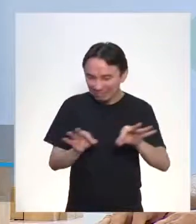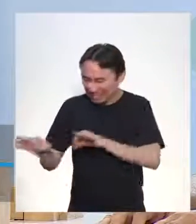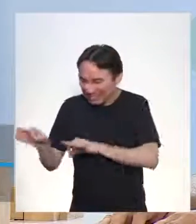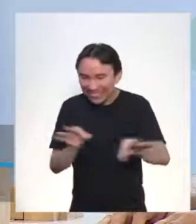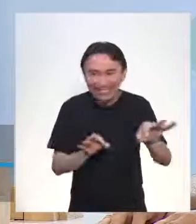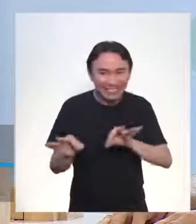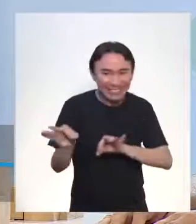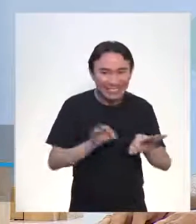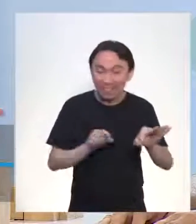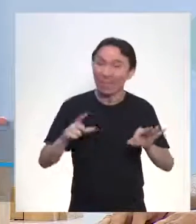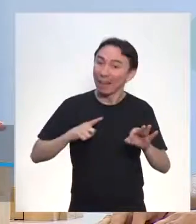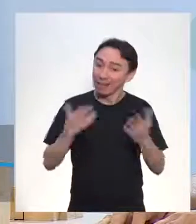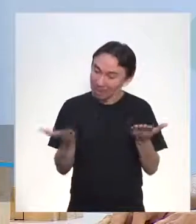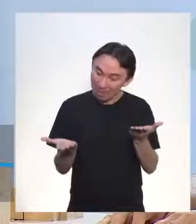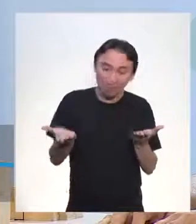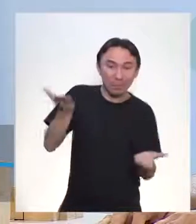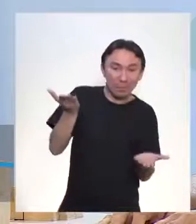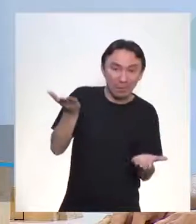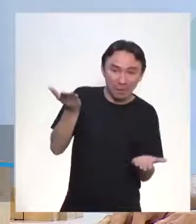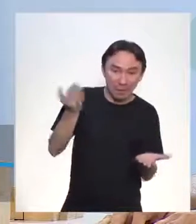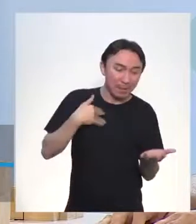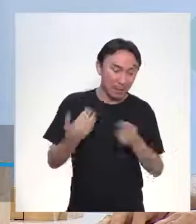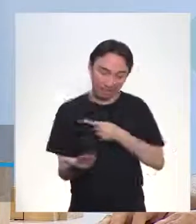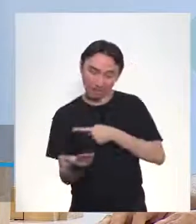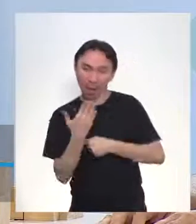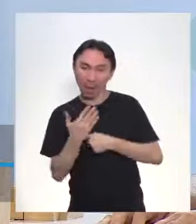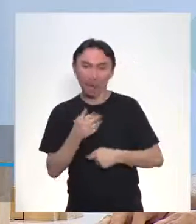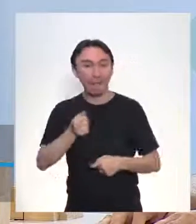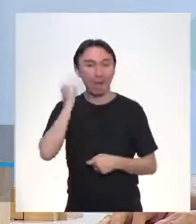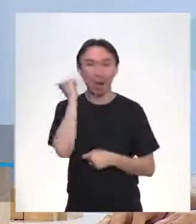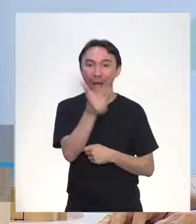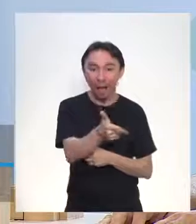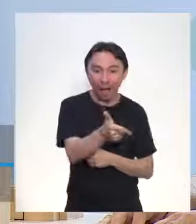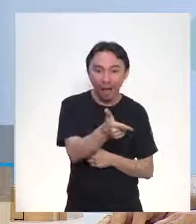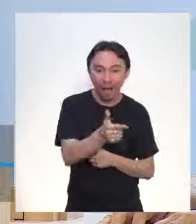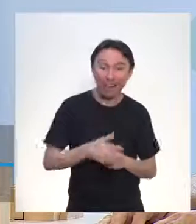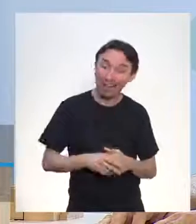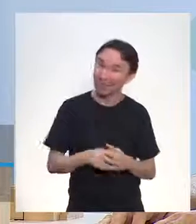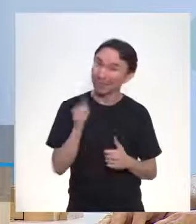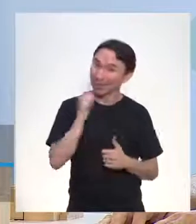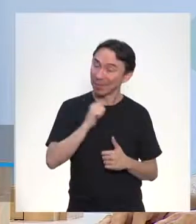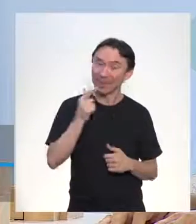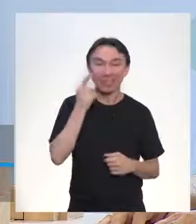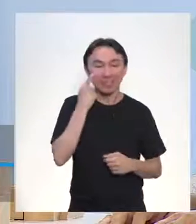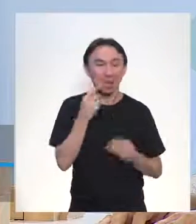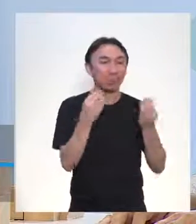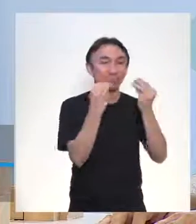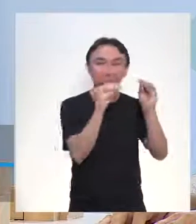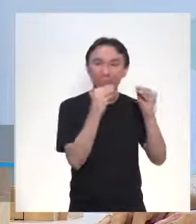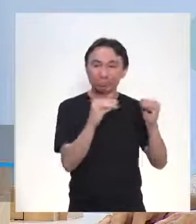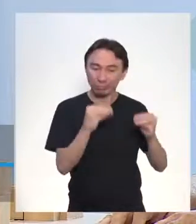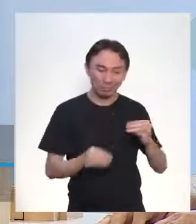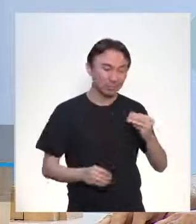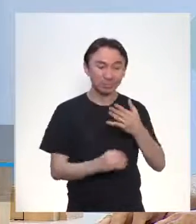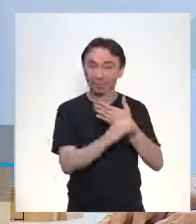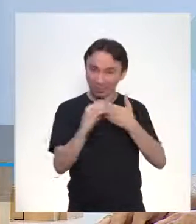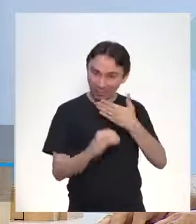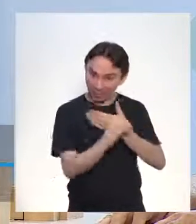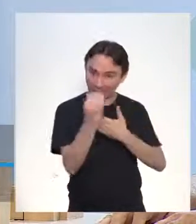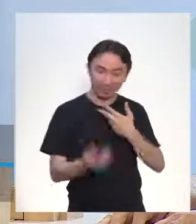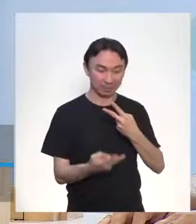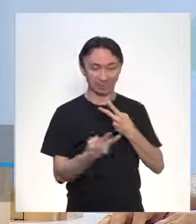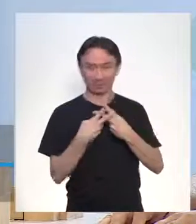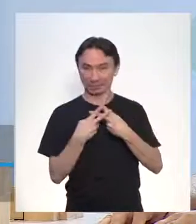favorável. E eles reproduziram e colocaram lá na hashtag #EuNoCMSP. Eu estou guardando todas as atividades, porque no segundo